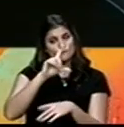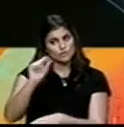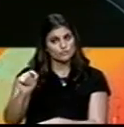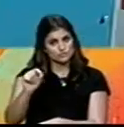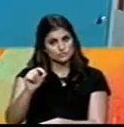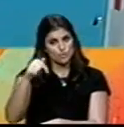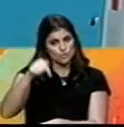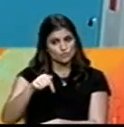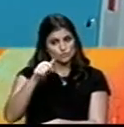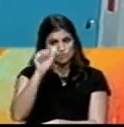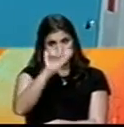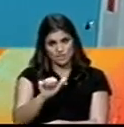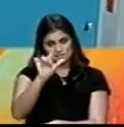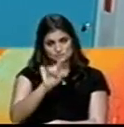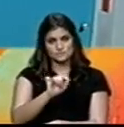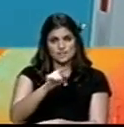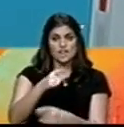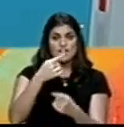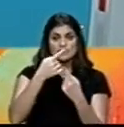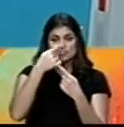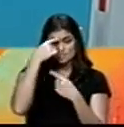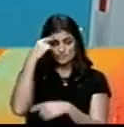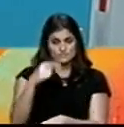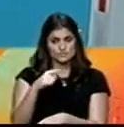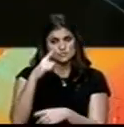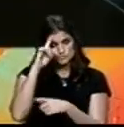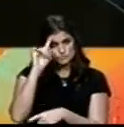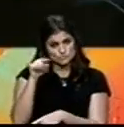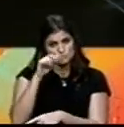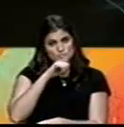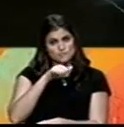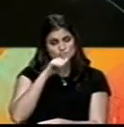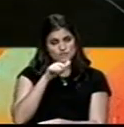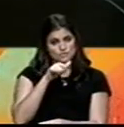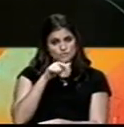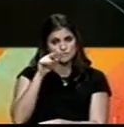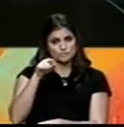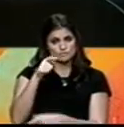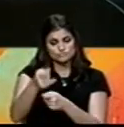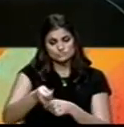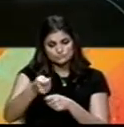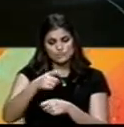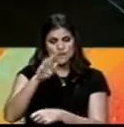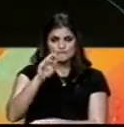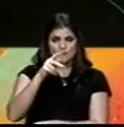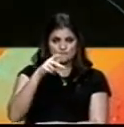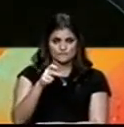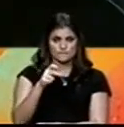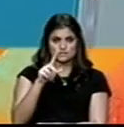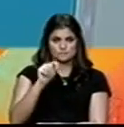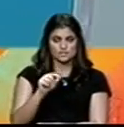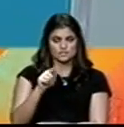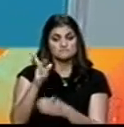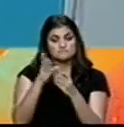da Ásia. É uma controvérsia difícil de resolver porque ainda não se descobriu o antepassado selvagem da fava cultivada, que, aliás, talvez se